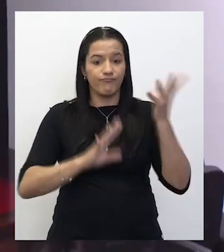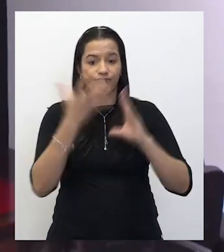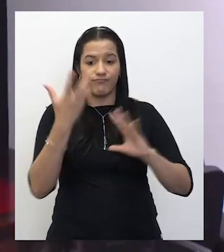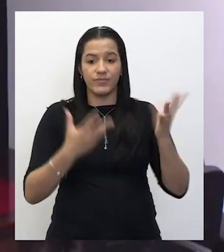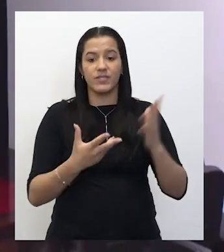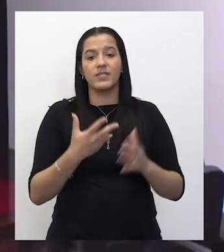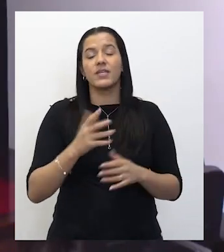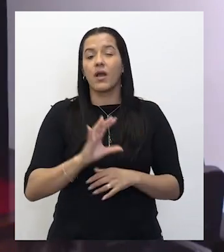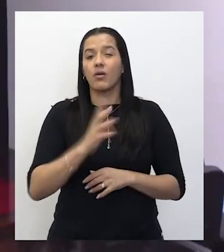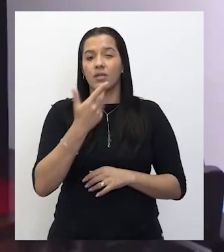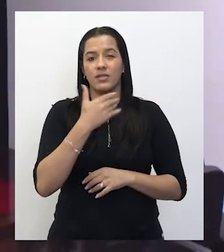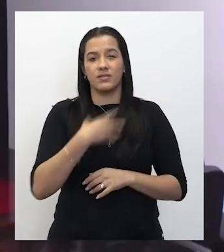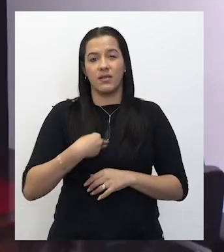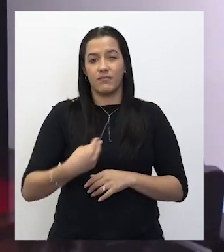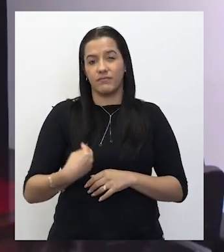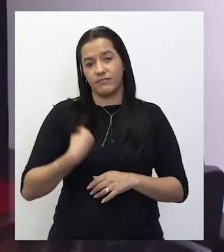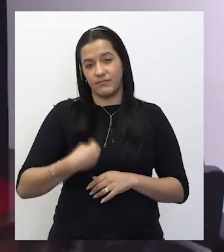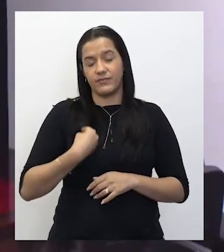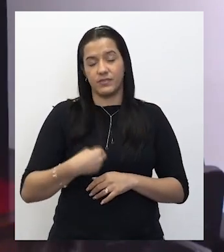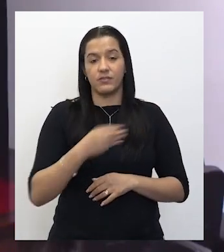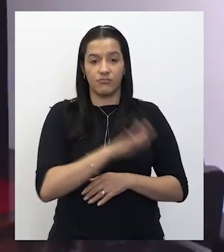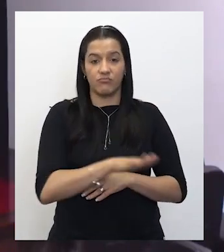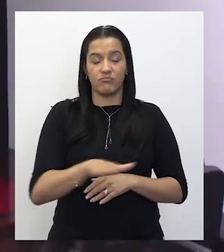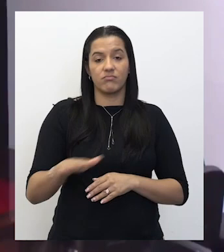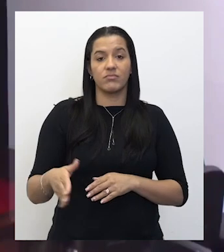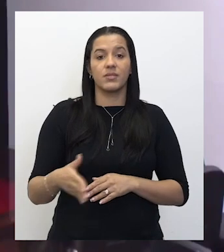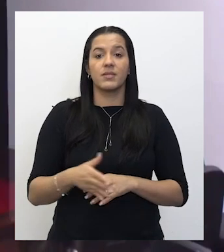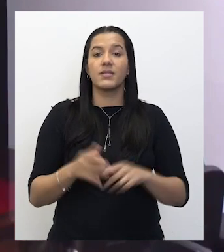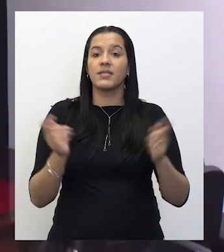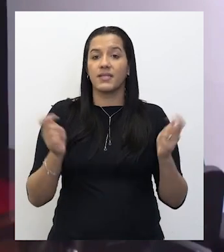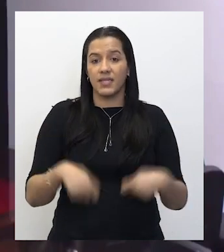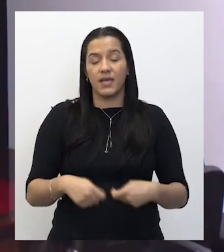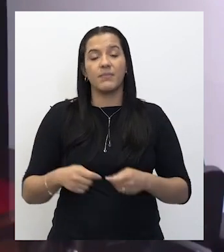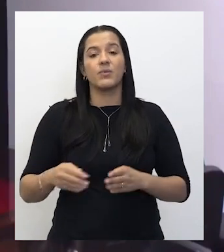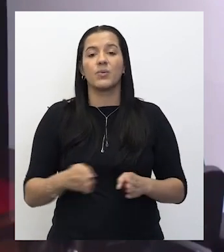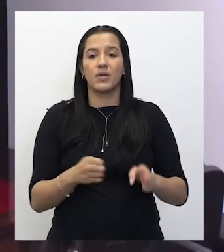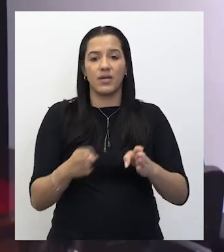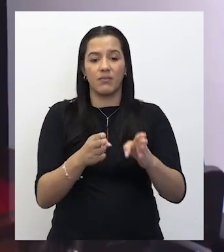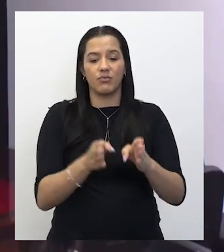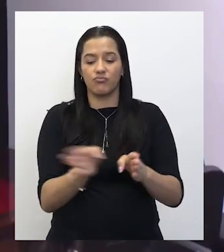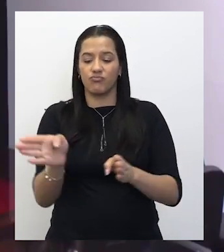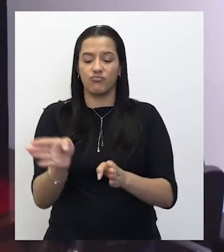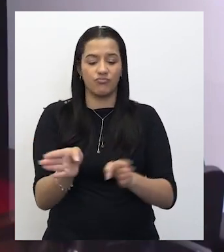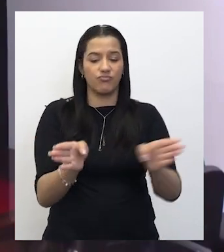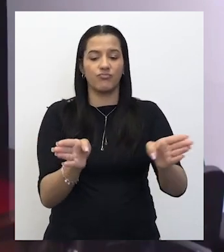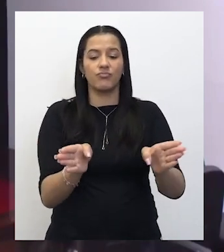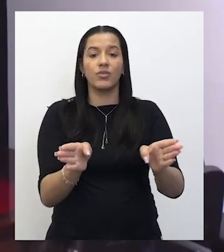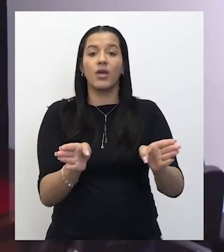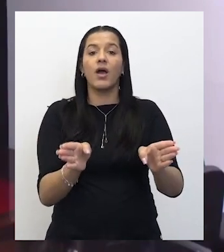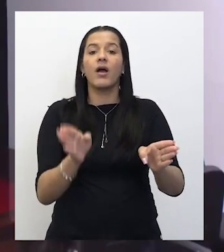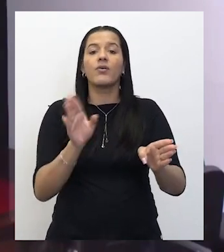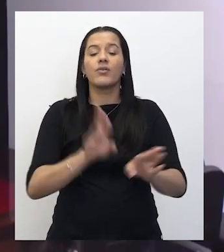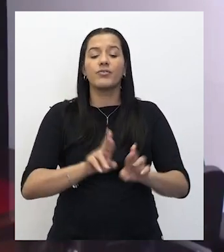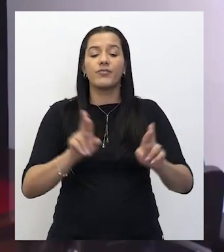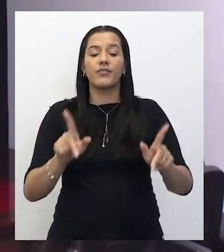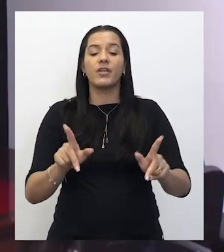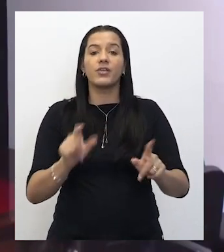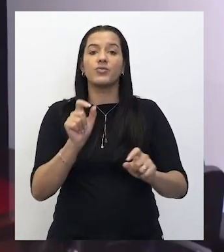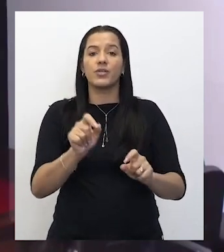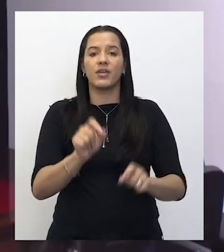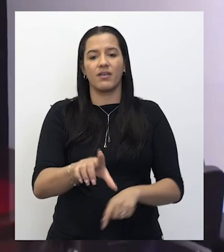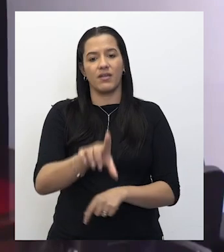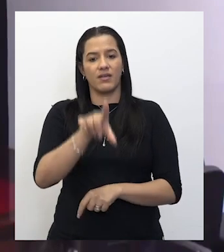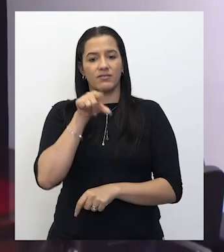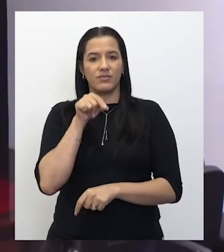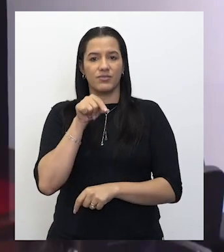algumas crianças pode, sim, levar para um caminho ou para o outro. O que difere essas pessoas foram as escolhas que elas